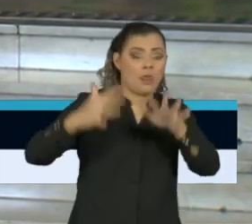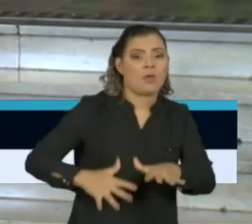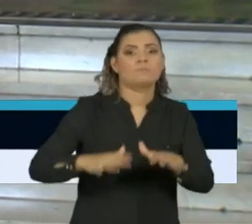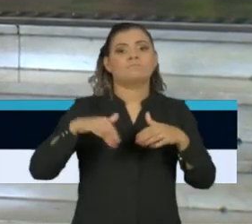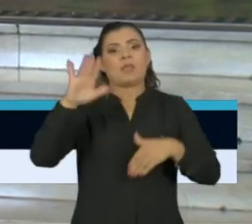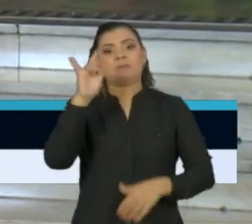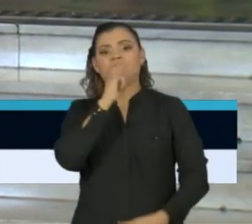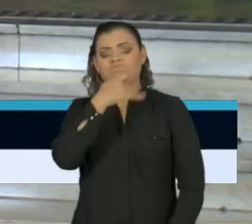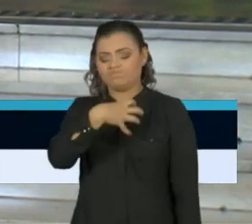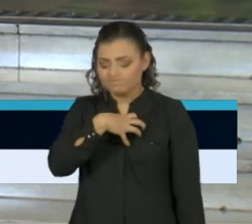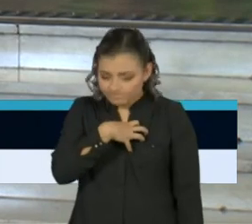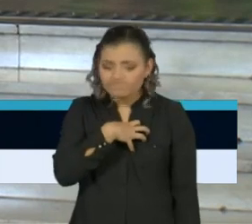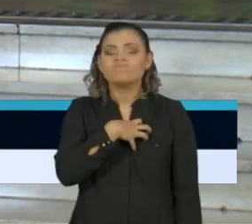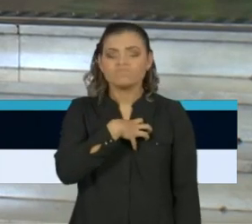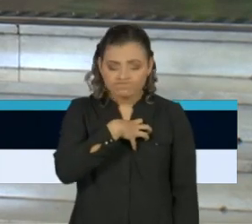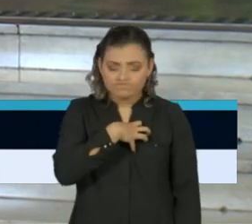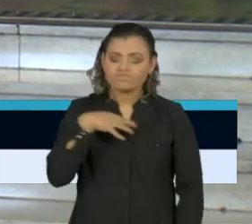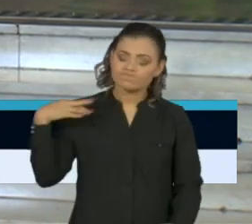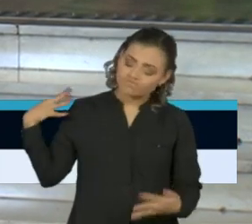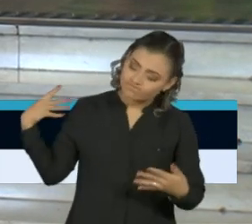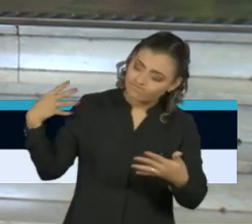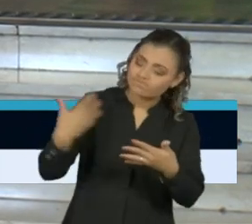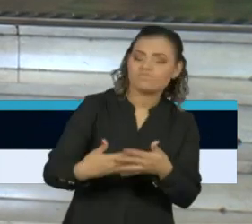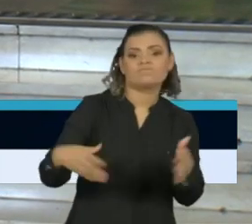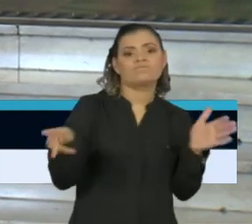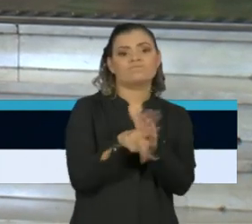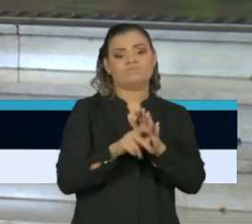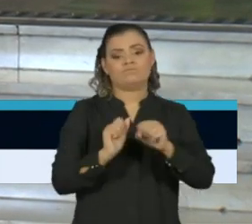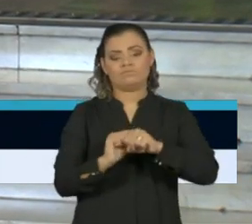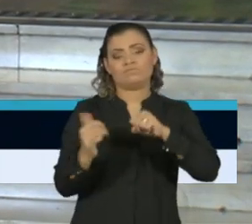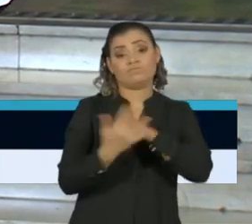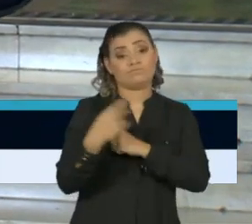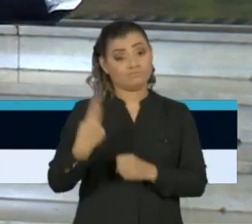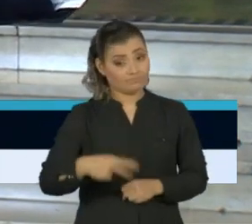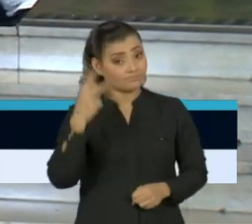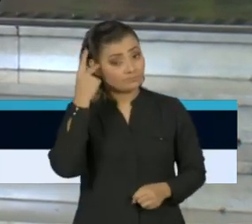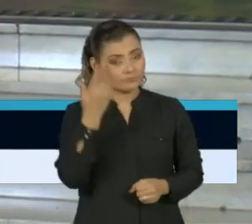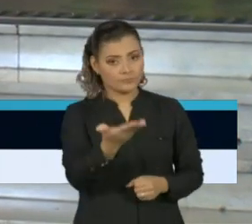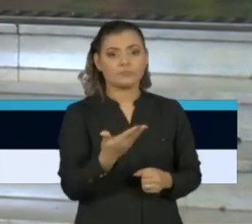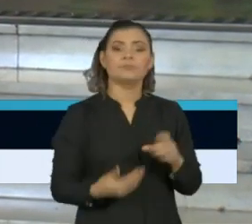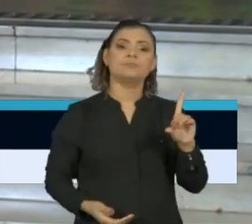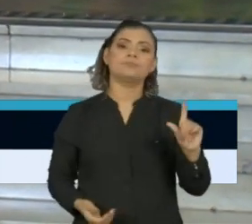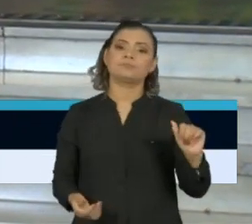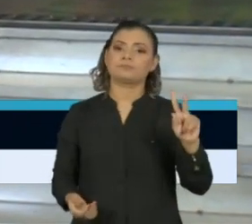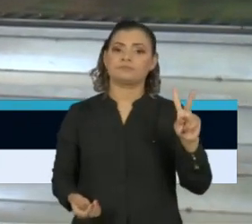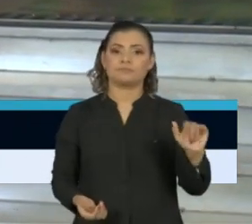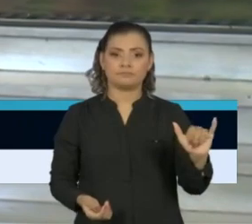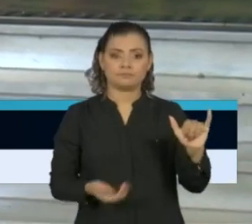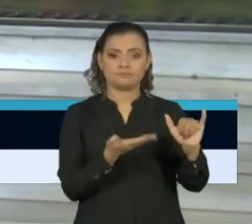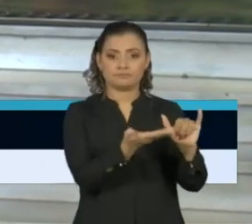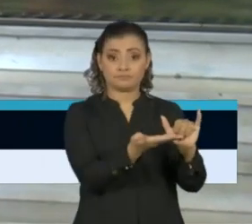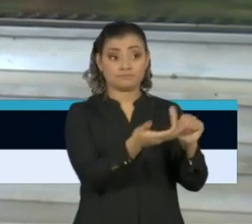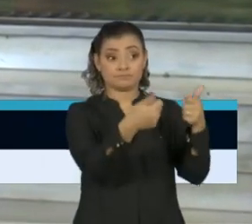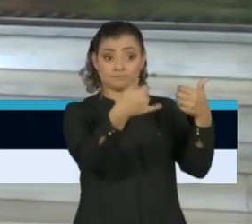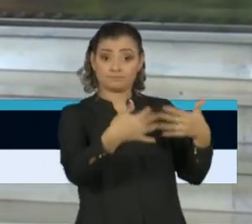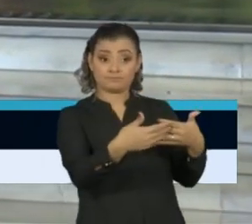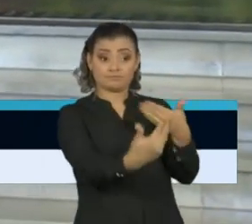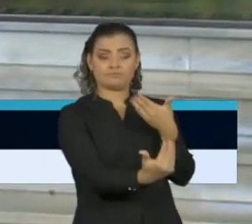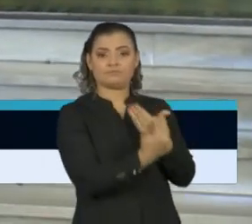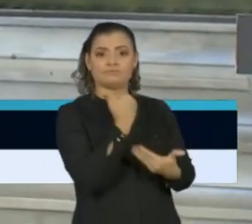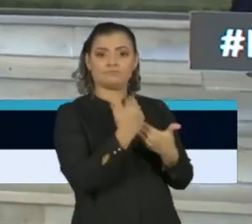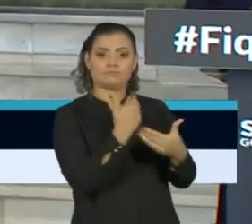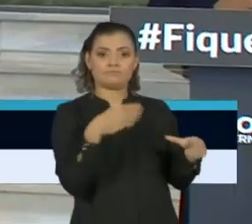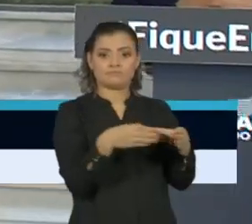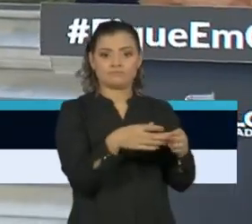mais triste da história desta pandemia em São Paulo. E agora, passo a palavra para aqueles que nos orientam, que